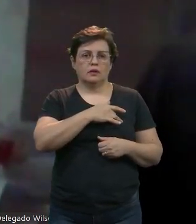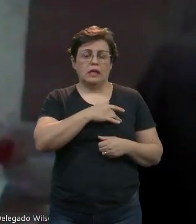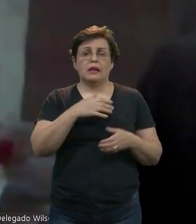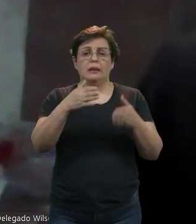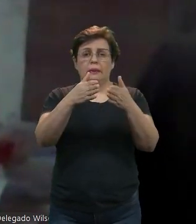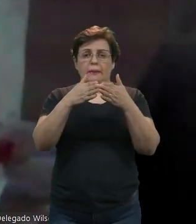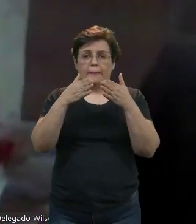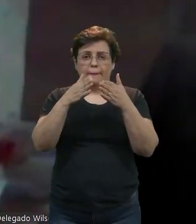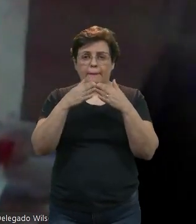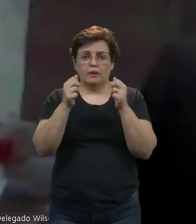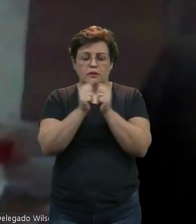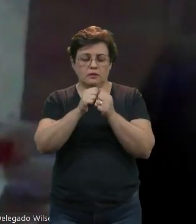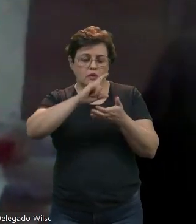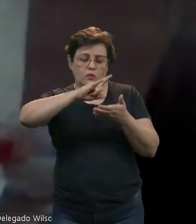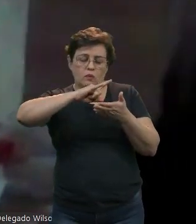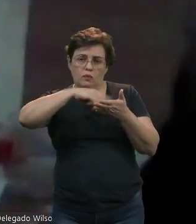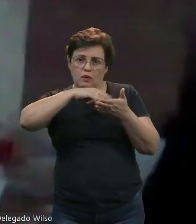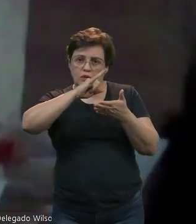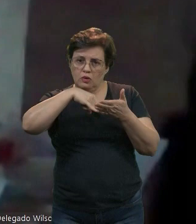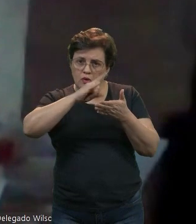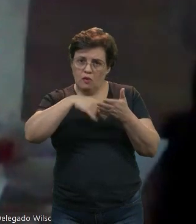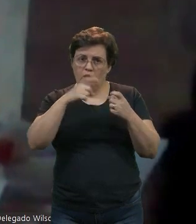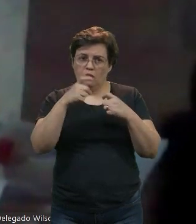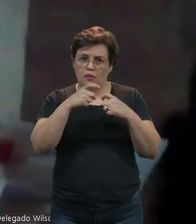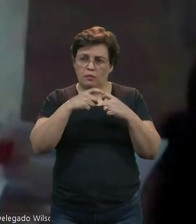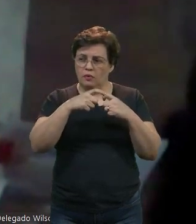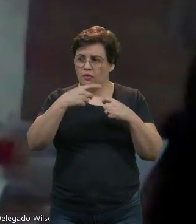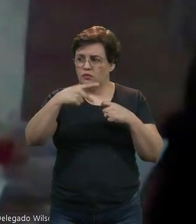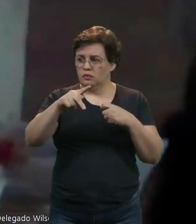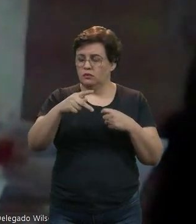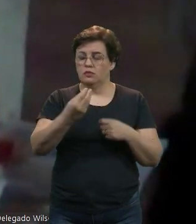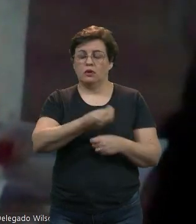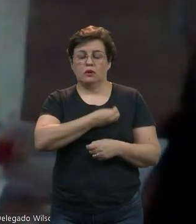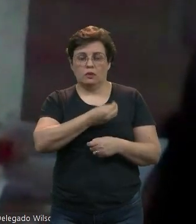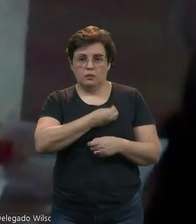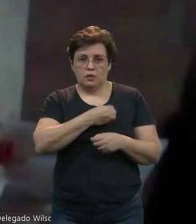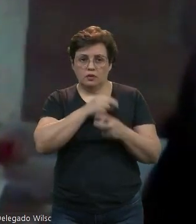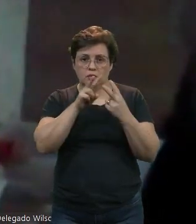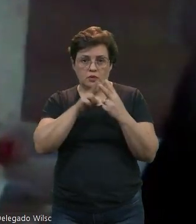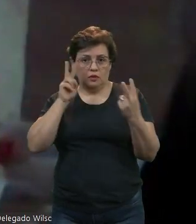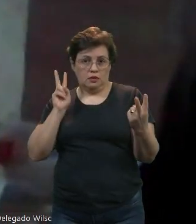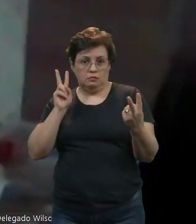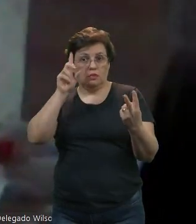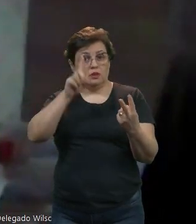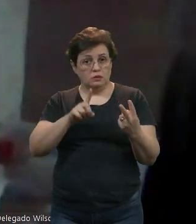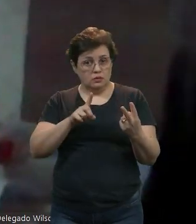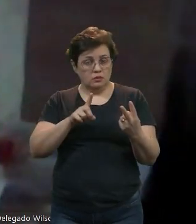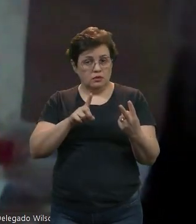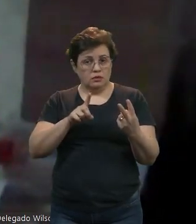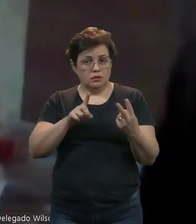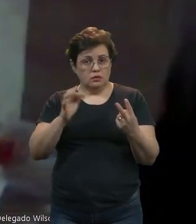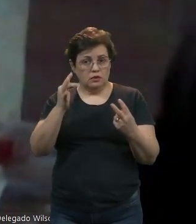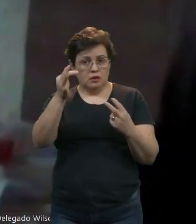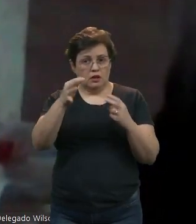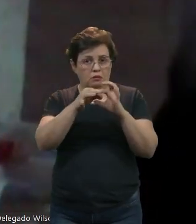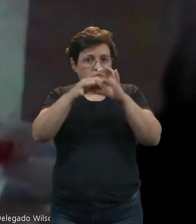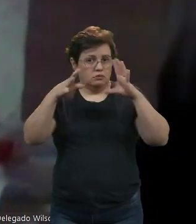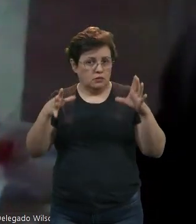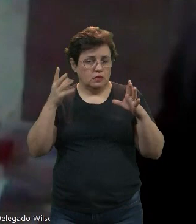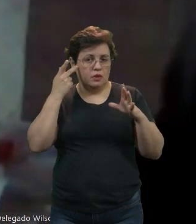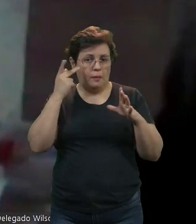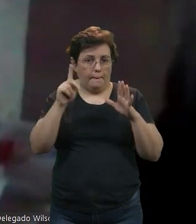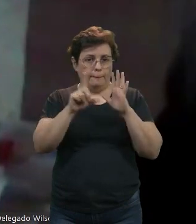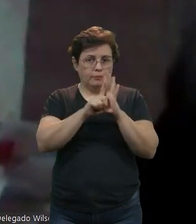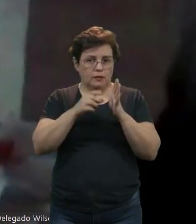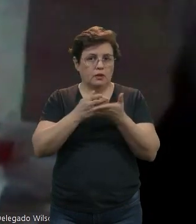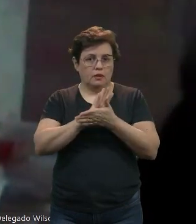pleitear com atestado a sua participação remota na sessão camarária será autorizado de acordo com a lei que foi aprovada pela